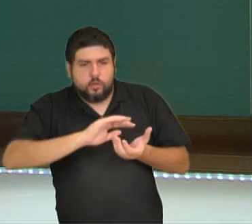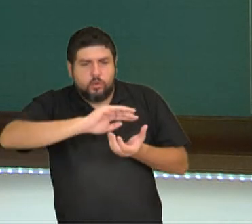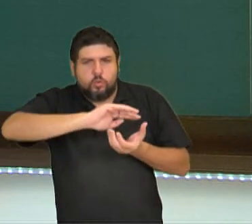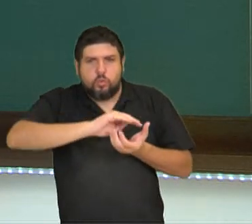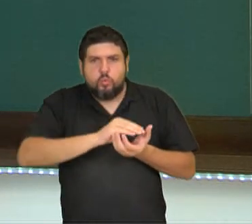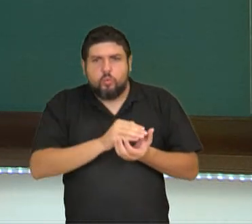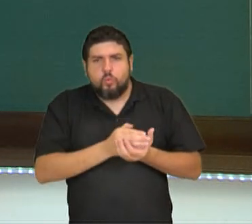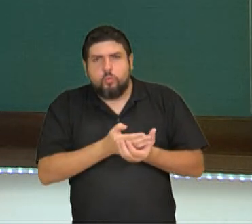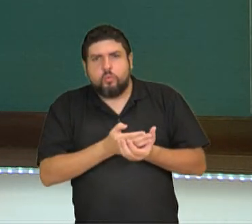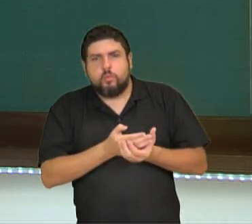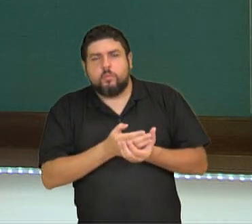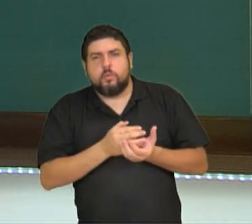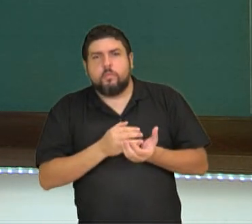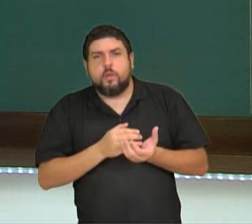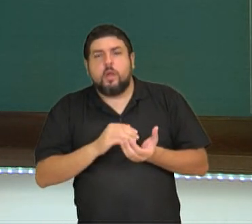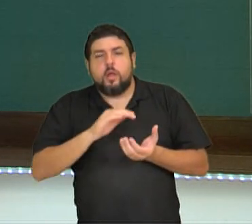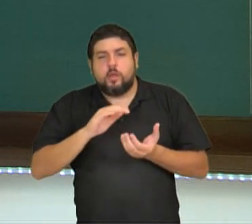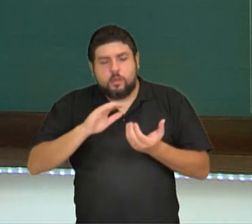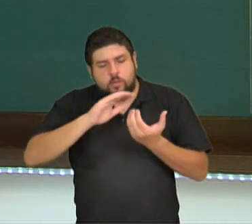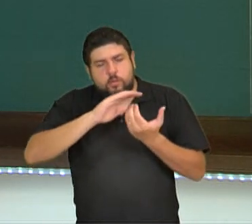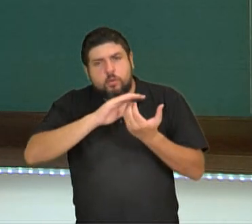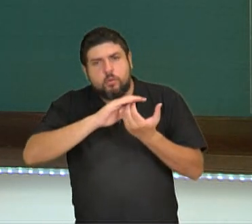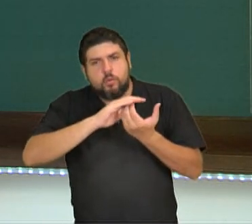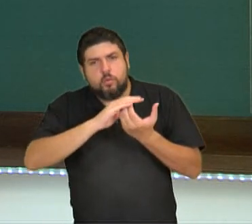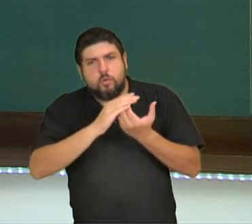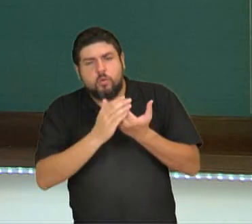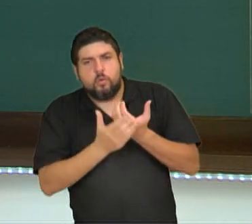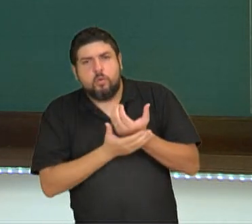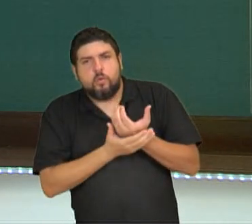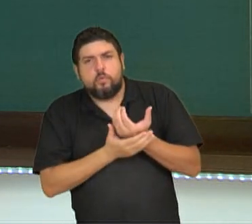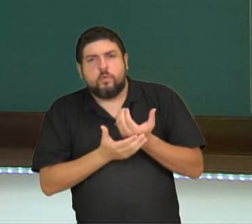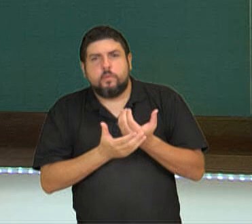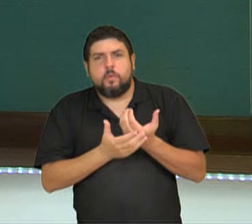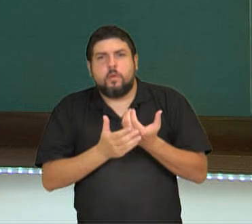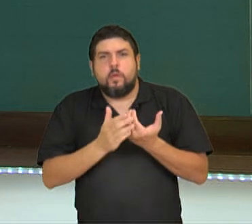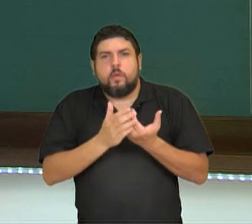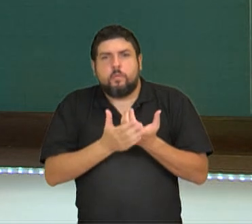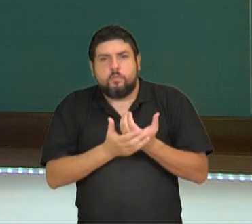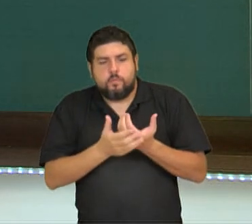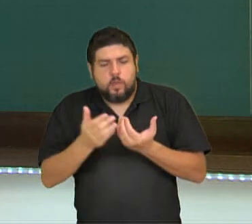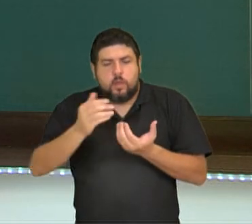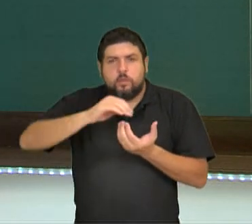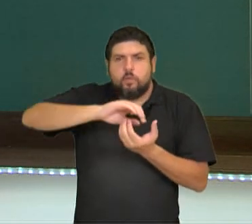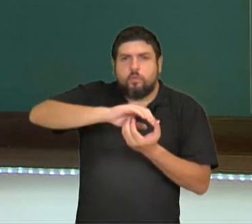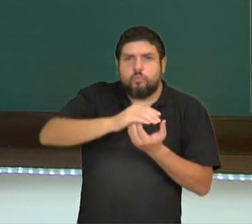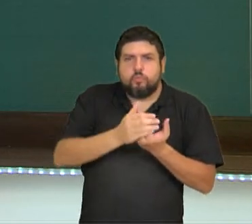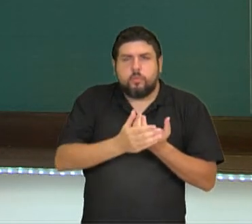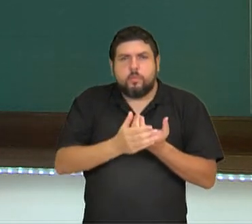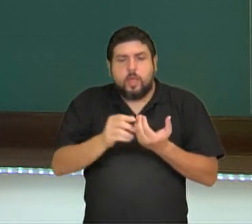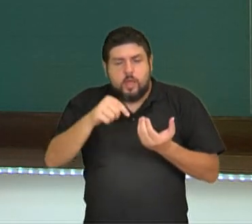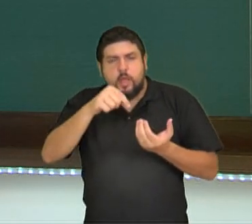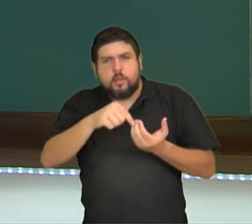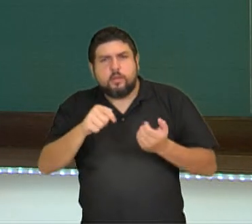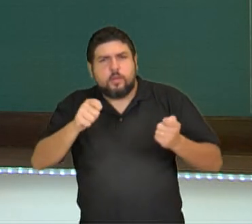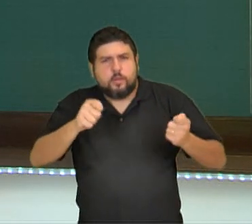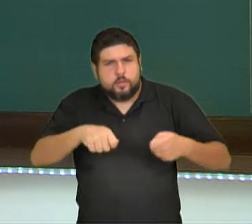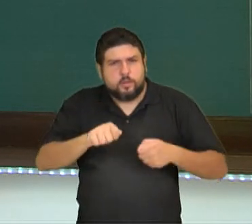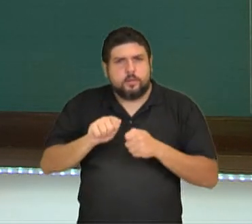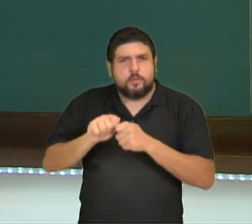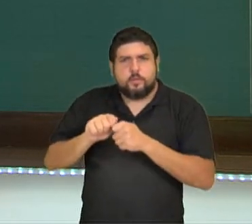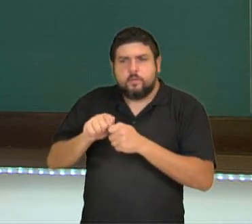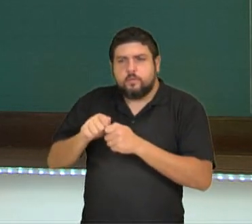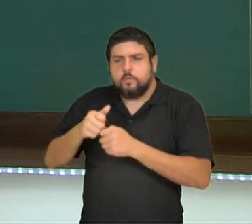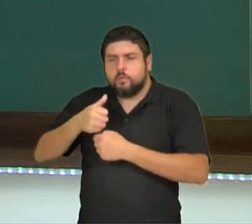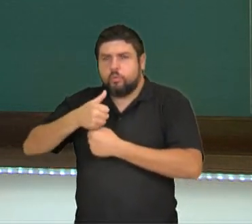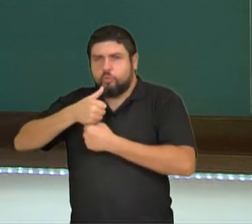um lado da cabaça a gente faz a cuia do chimarrão, do outro lado da cabaça faz a cabaça do berimbau,